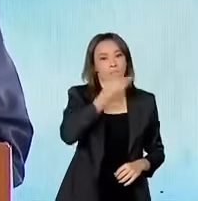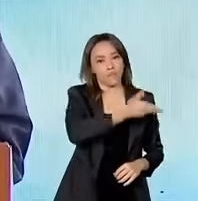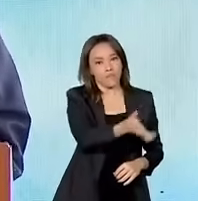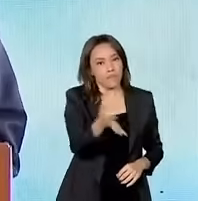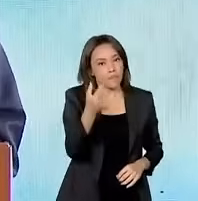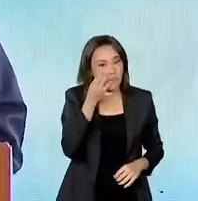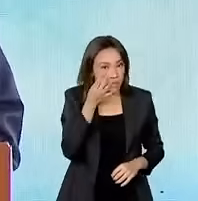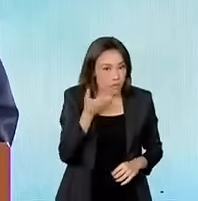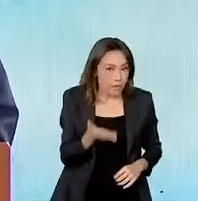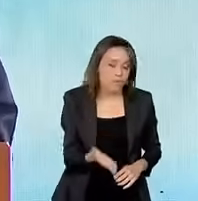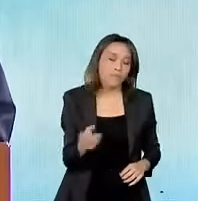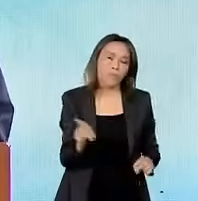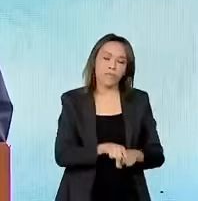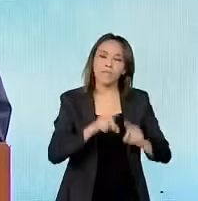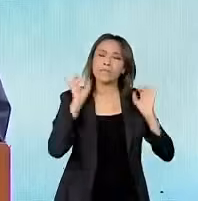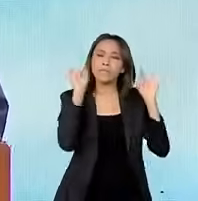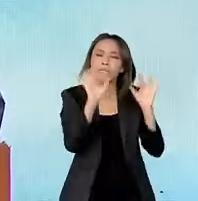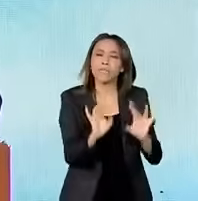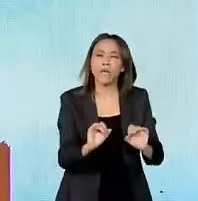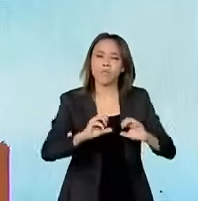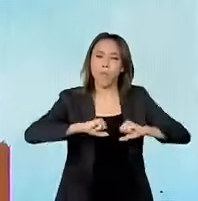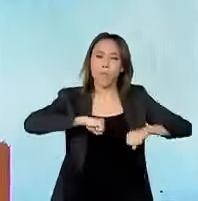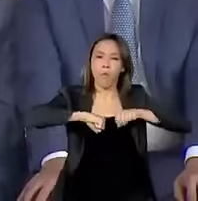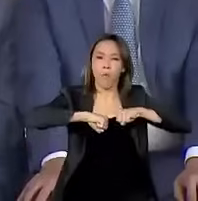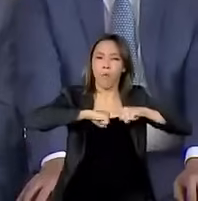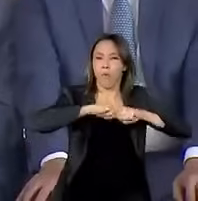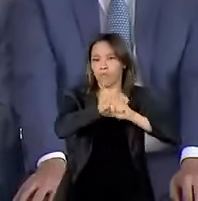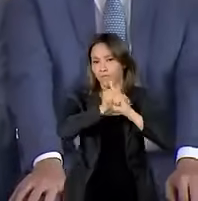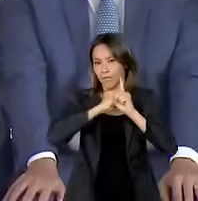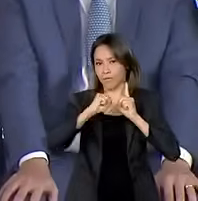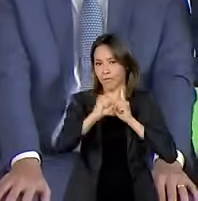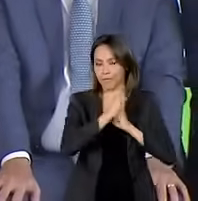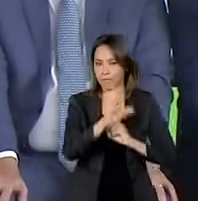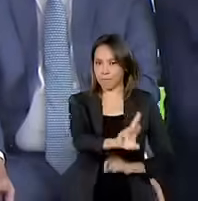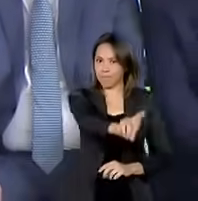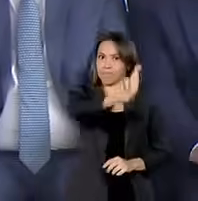muito especial aos movimentos sociais aqui representados.